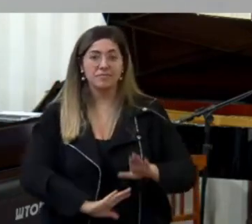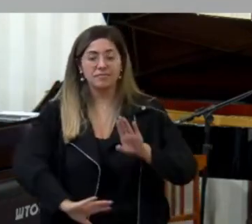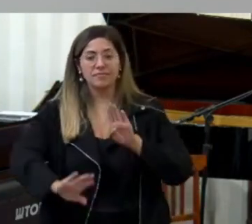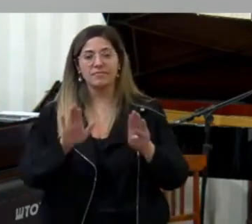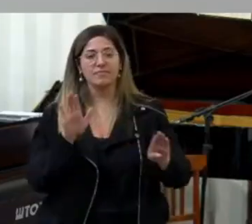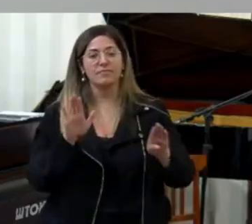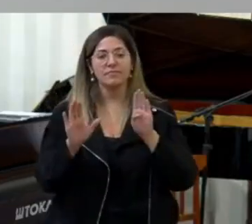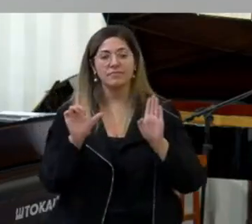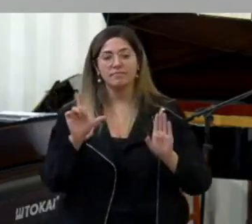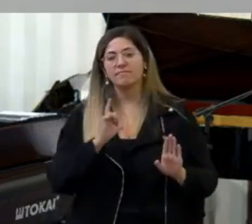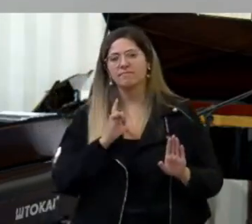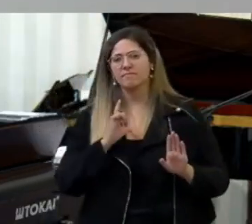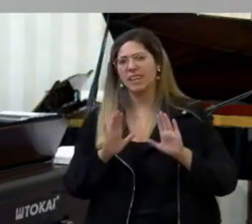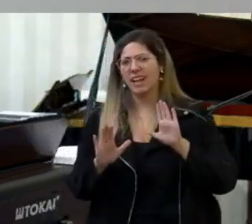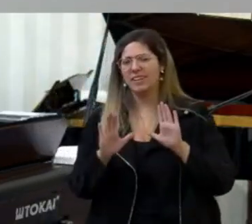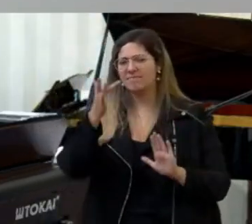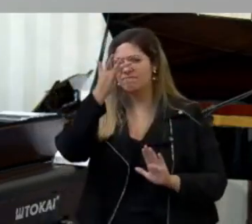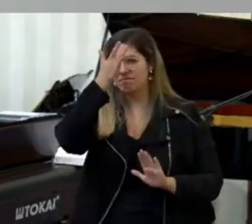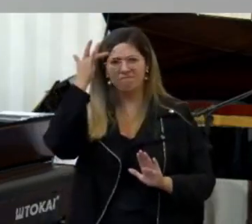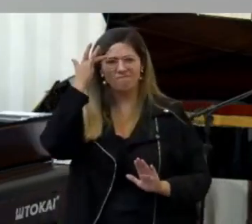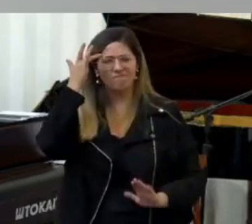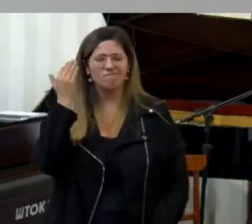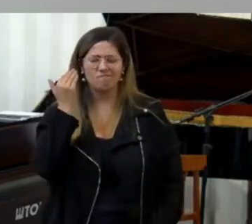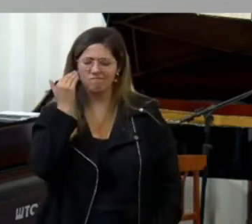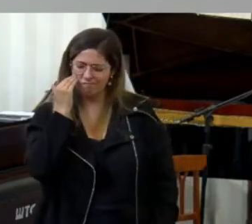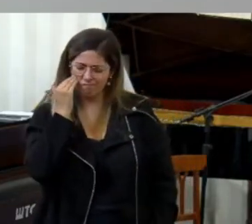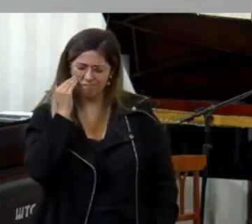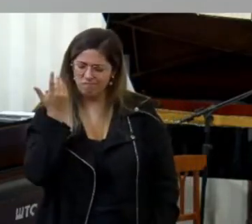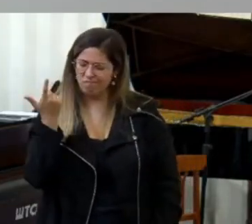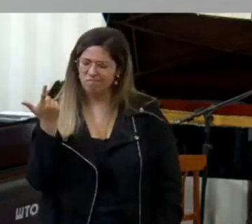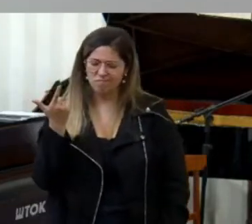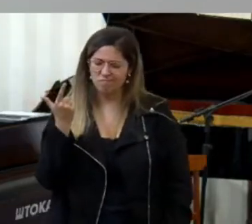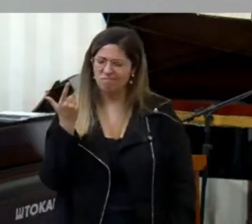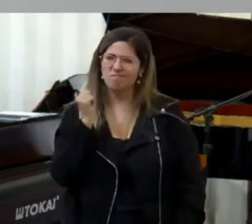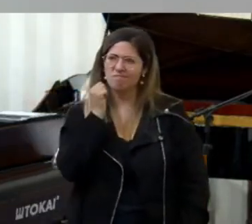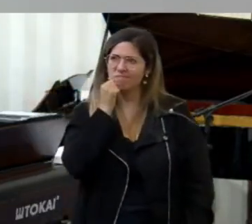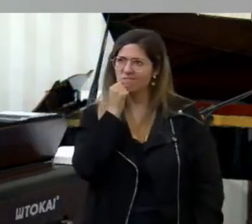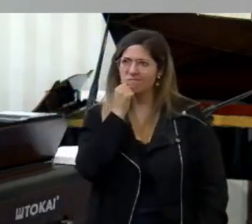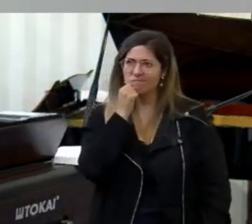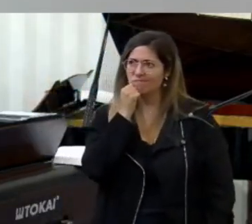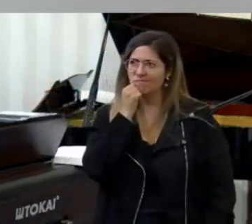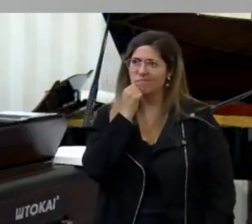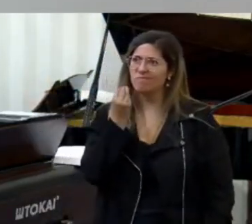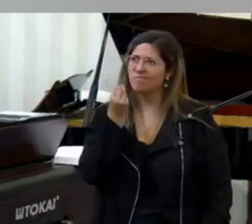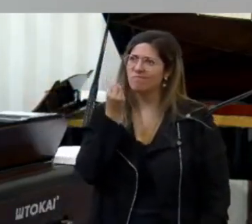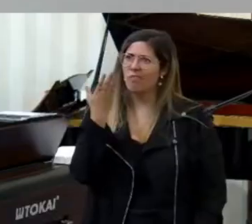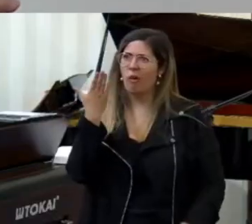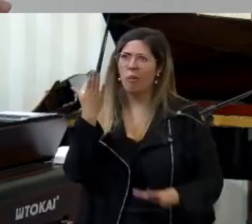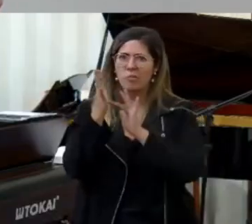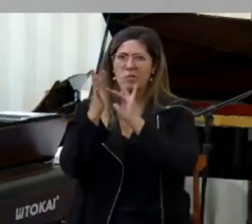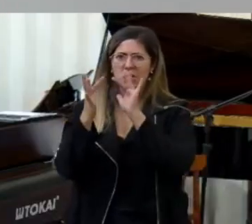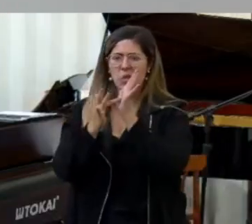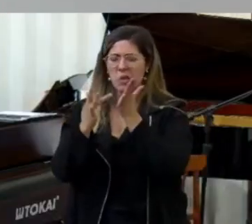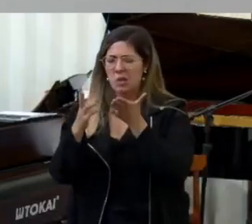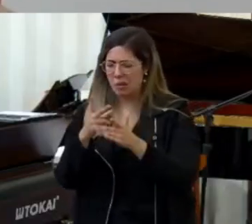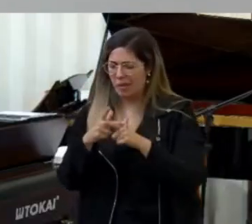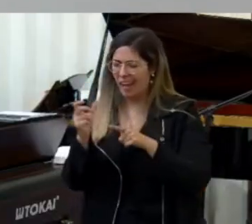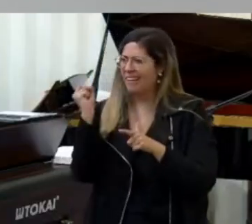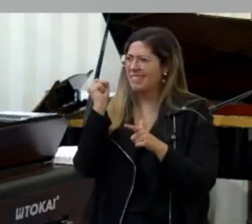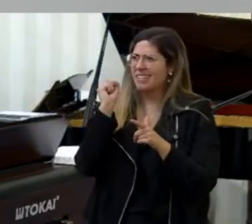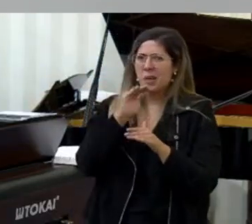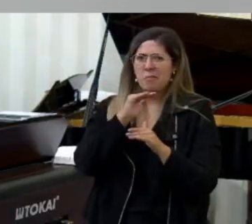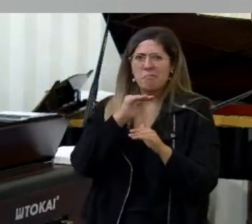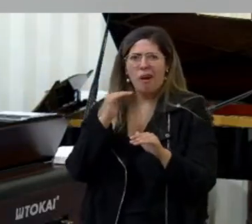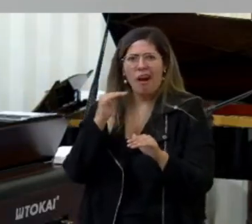Talvez houvesse alguém entre nós que ainda não entendeu isso, ainda não entendeu Jesus Cristo que venceu a